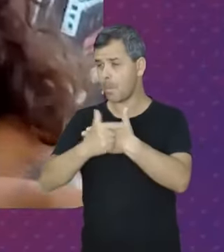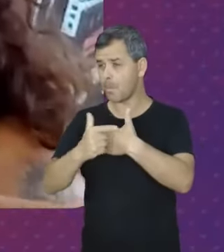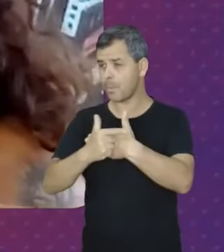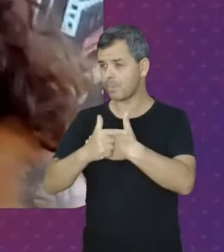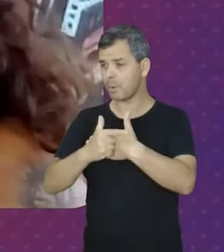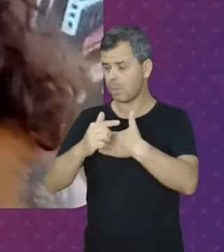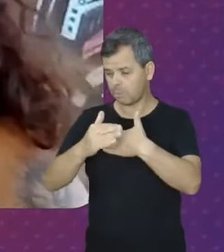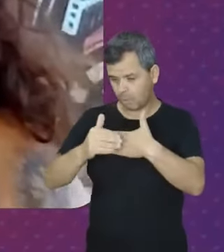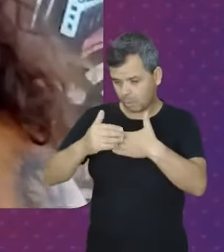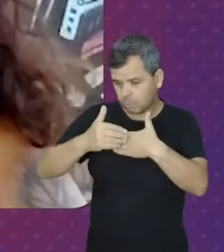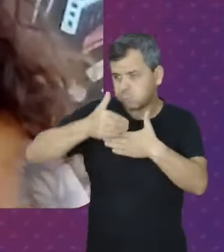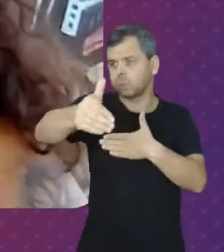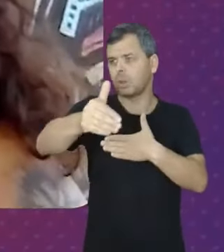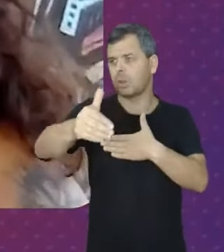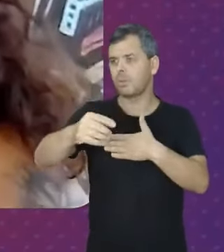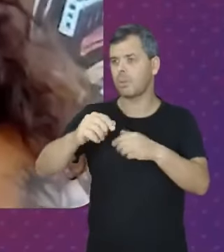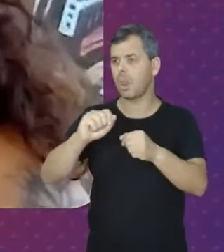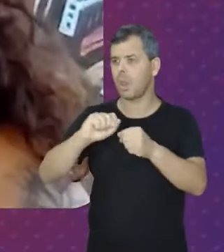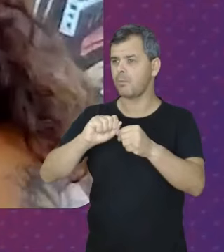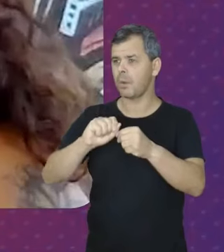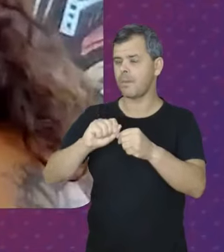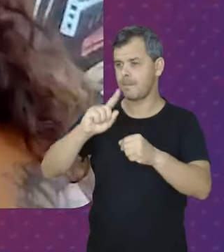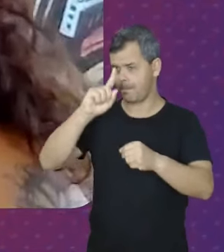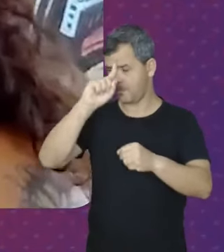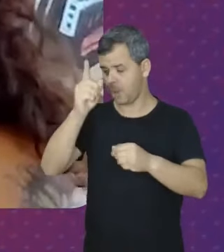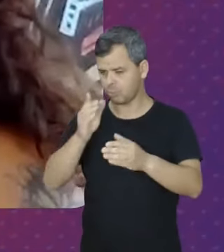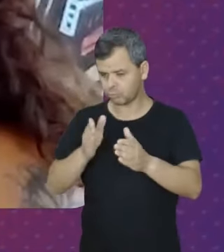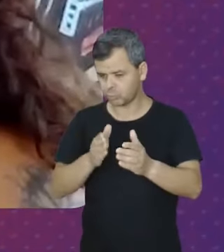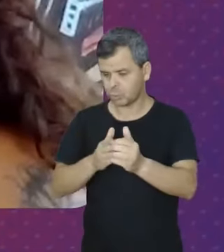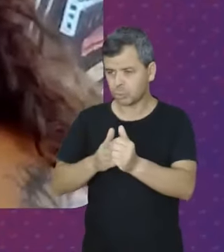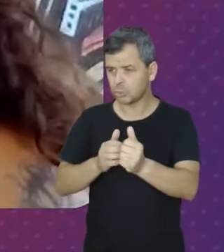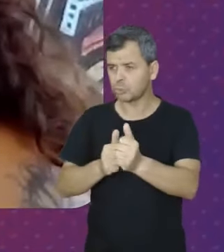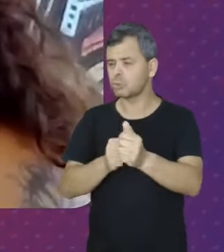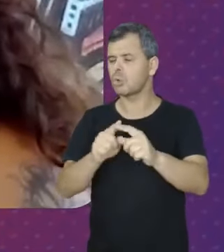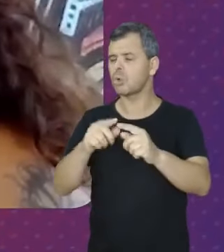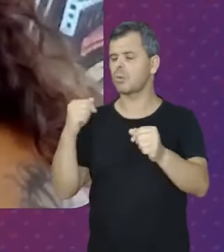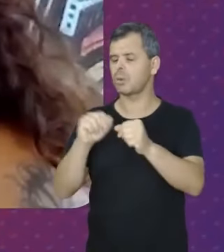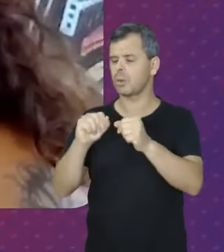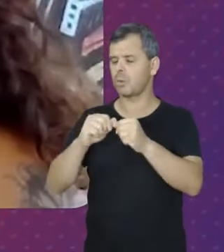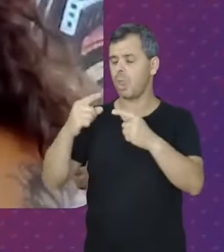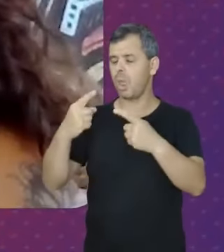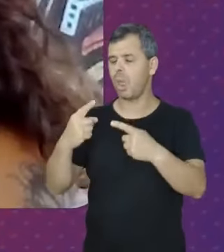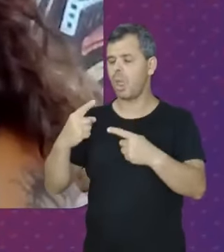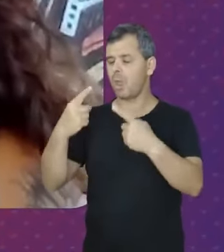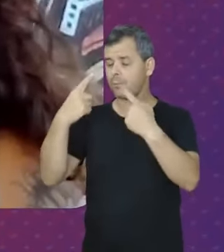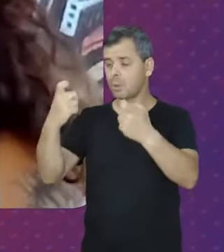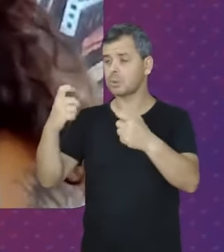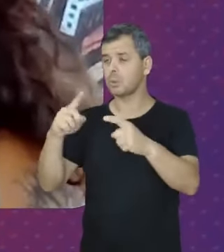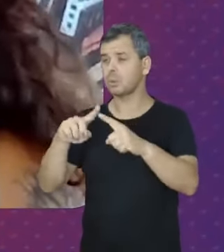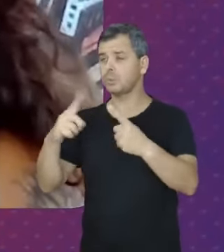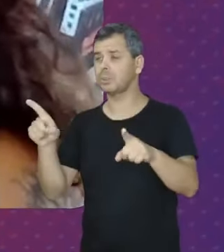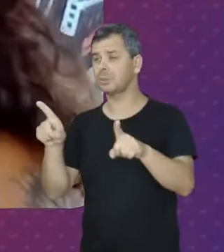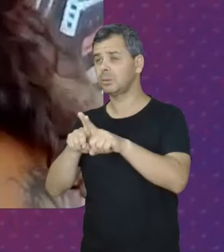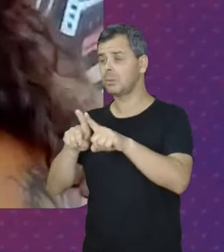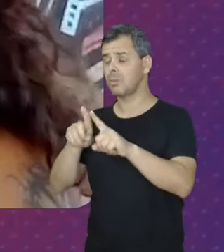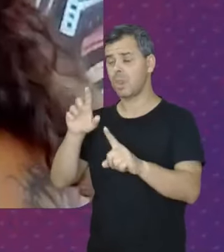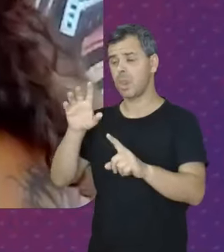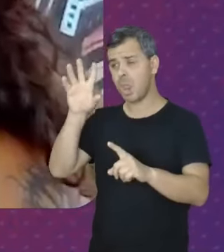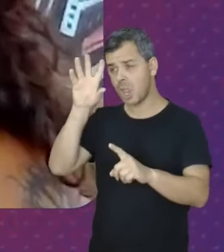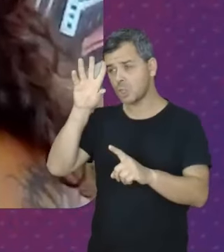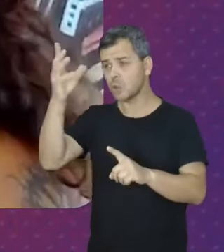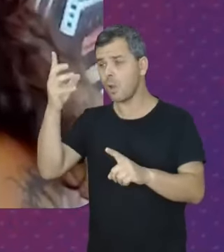além disso, né? Então, ele faz o encaminhamento dessa criança, desse adolescente, quando tem a violação, mas ele também interfere